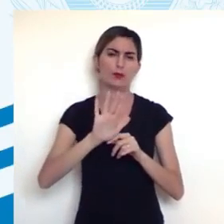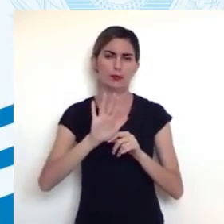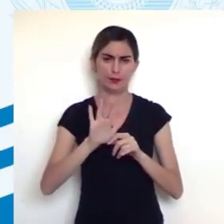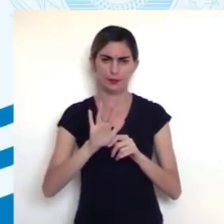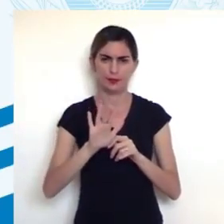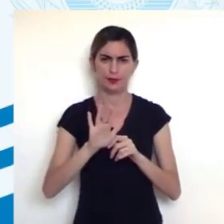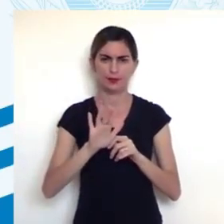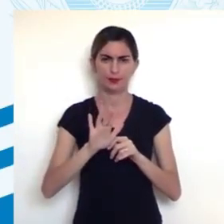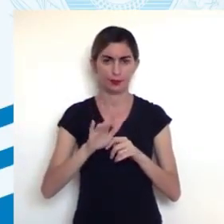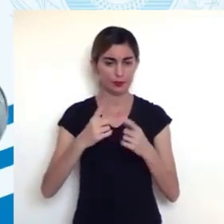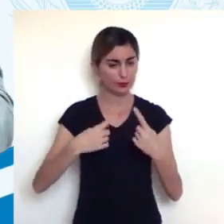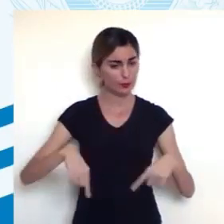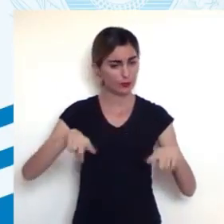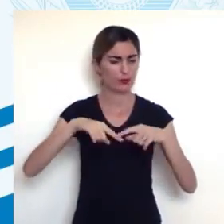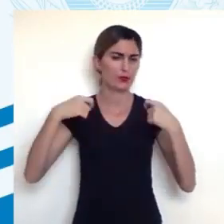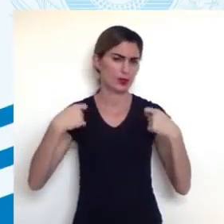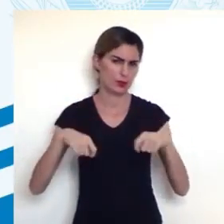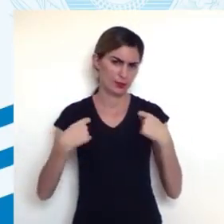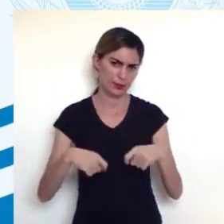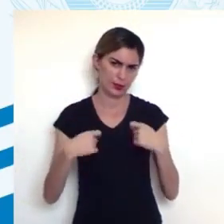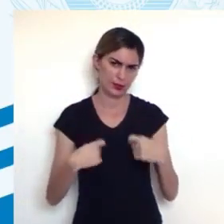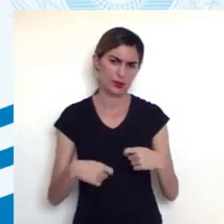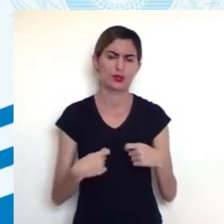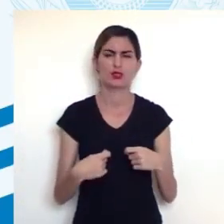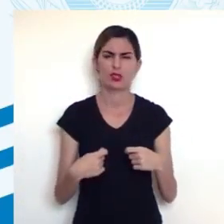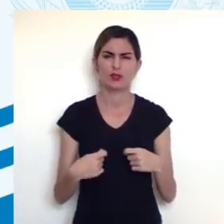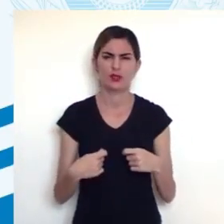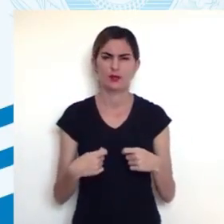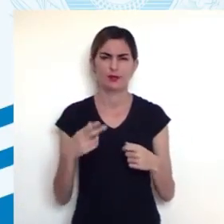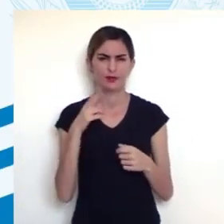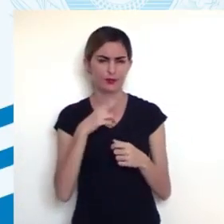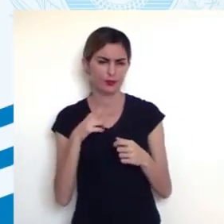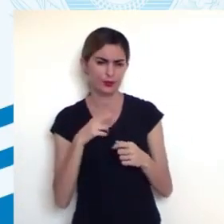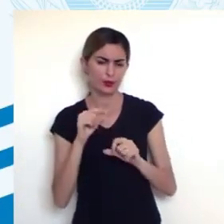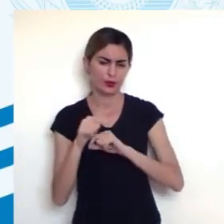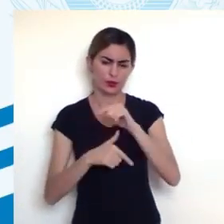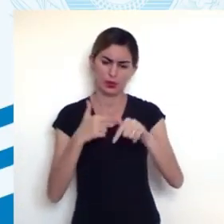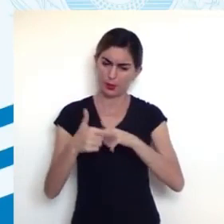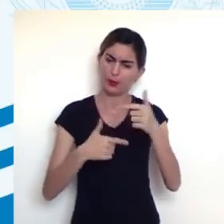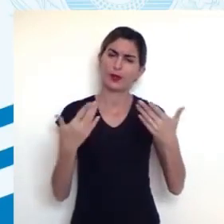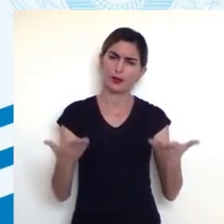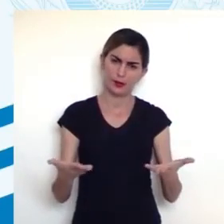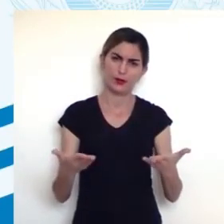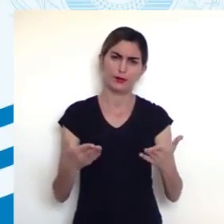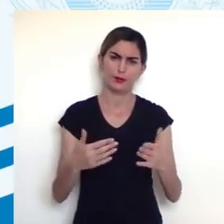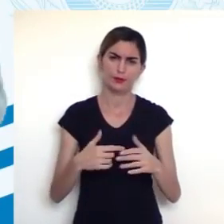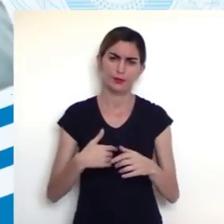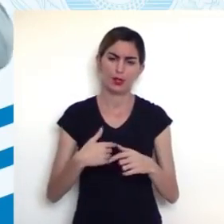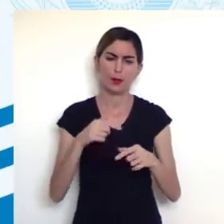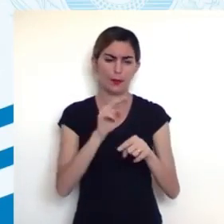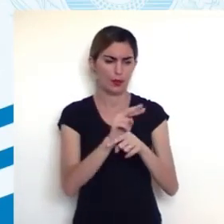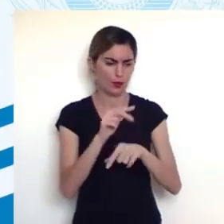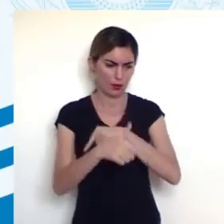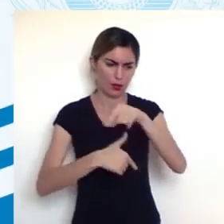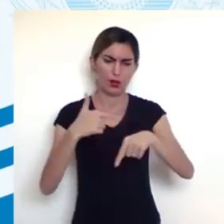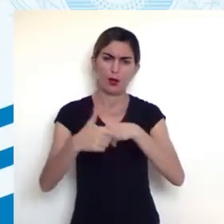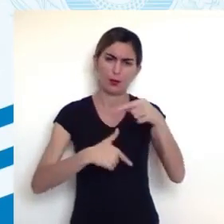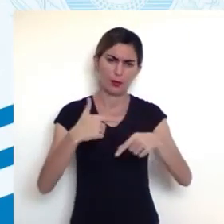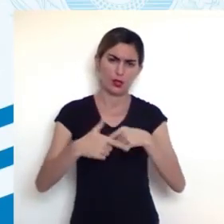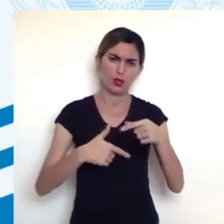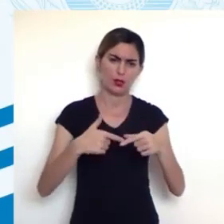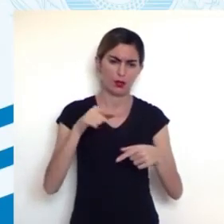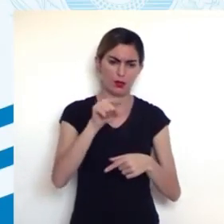período. Então, nós precisávamos aqui de um contingente de trabalhadores, tanto para